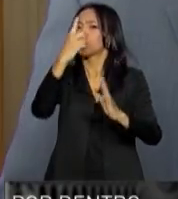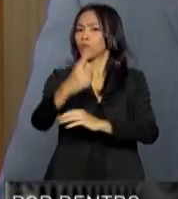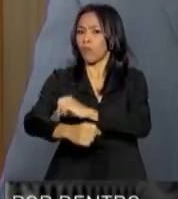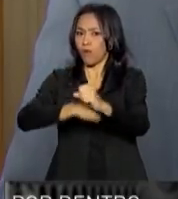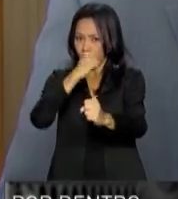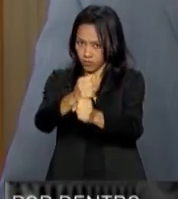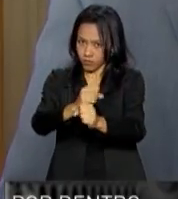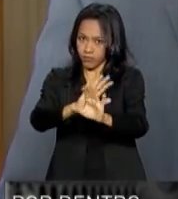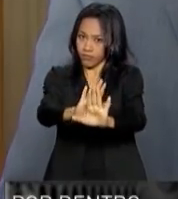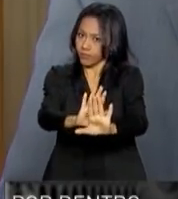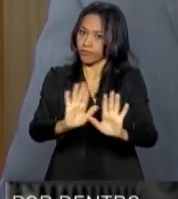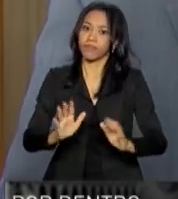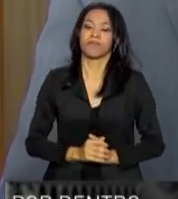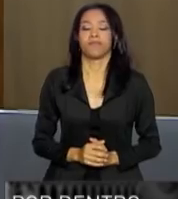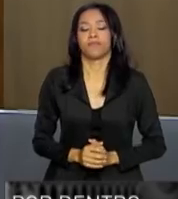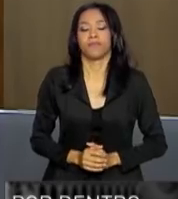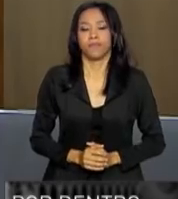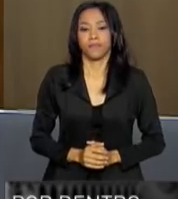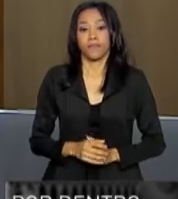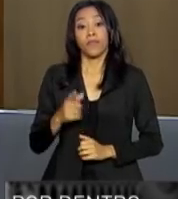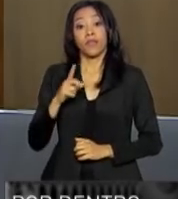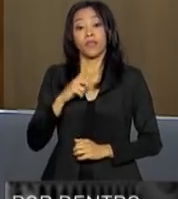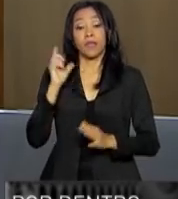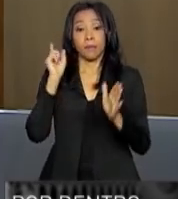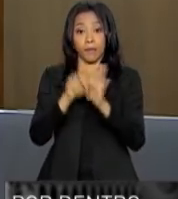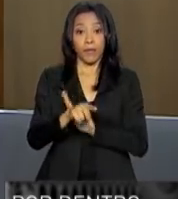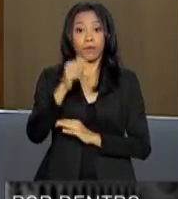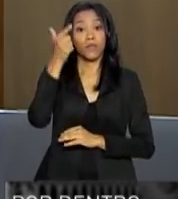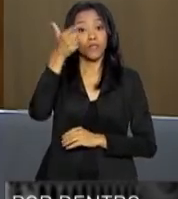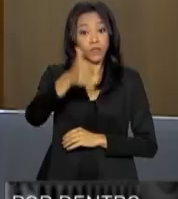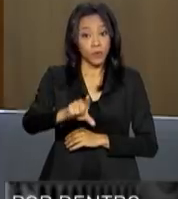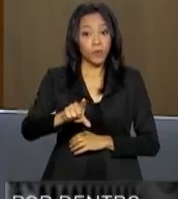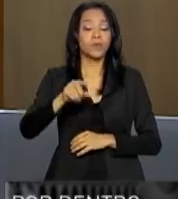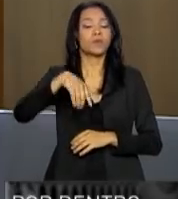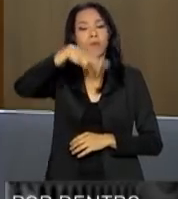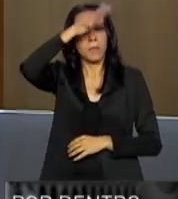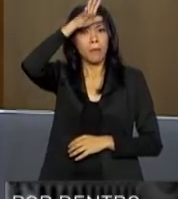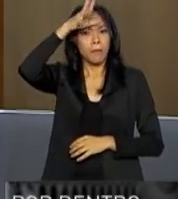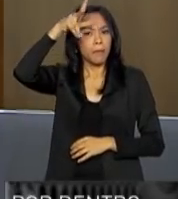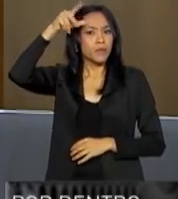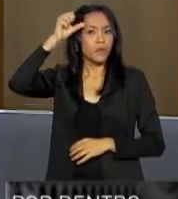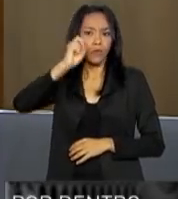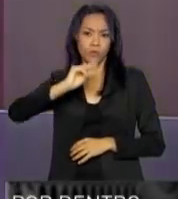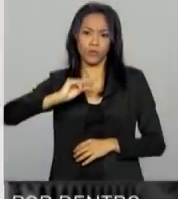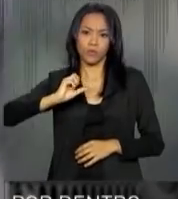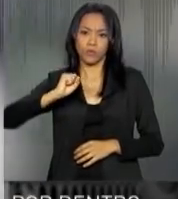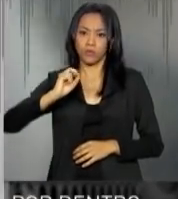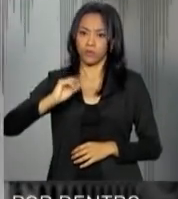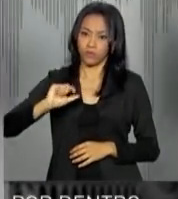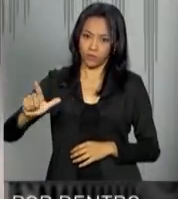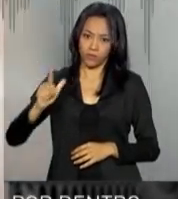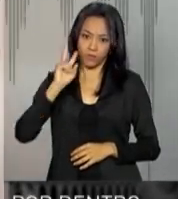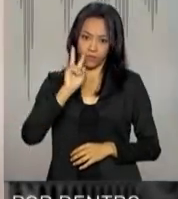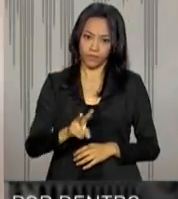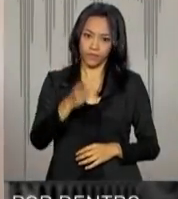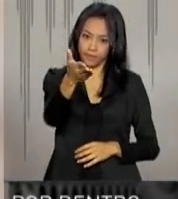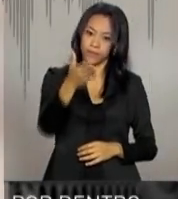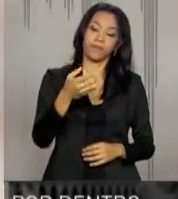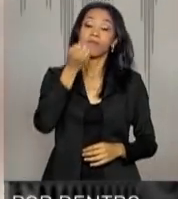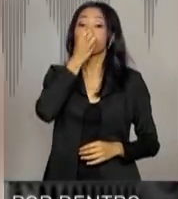algum benefício bom a gente também tem pergunta lá de dourados no mato grosso do sul vamos ouvir o bom dia